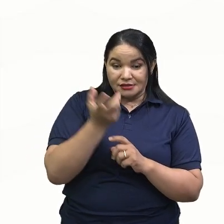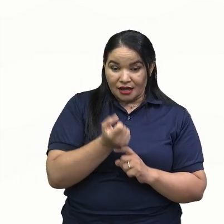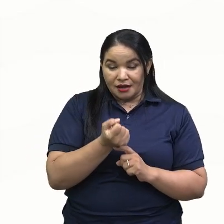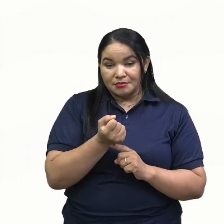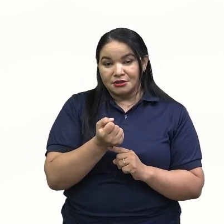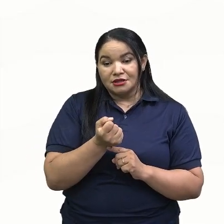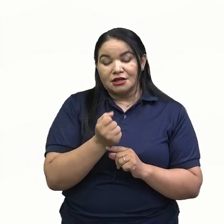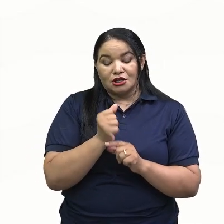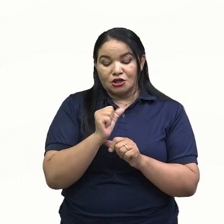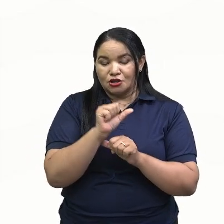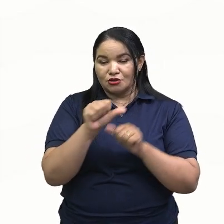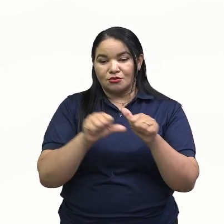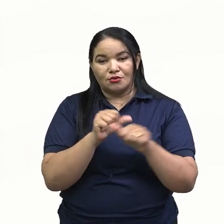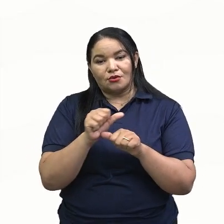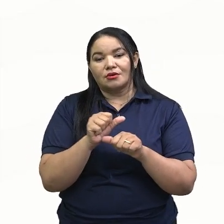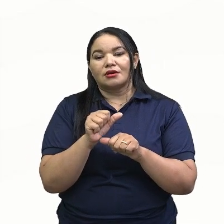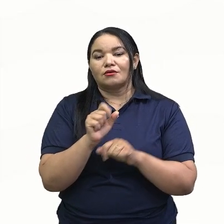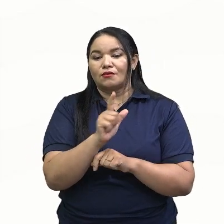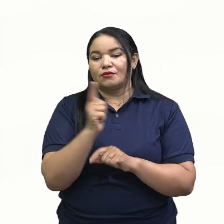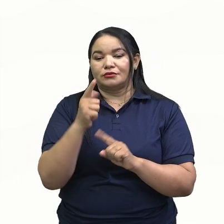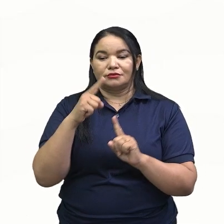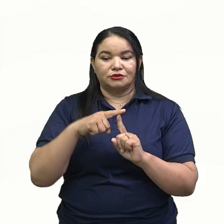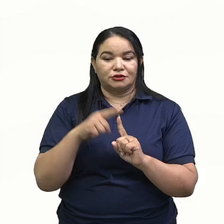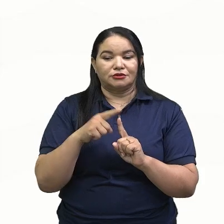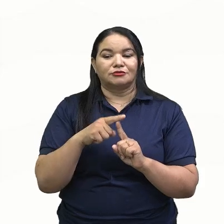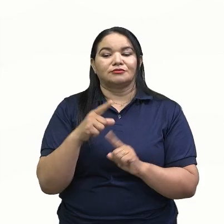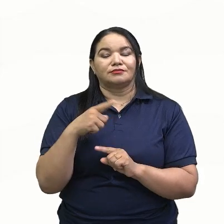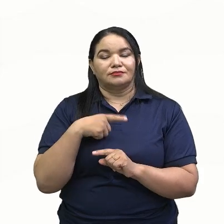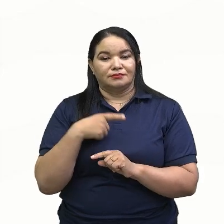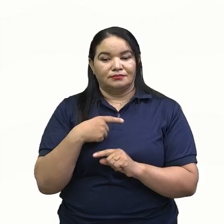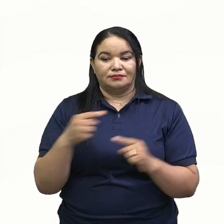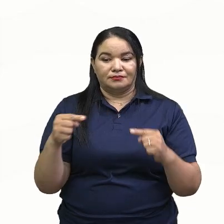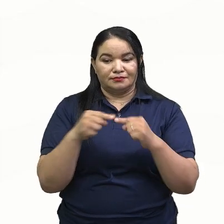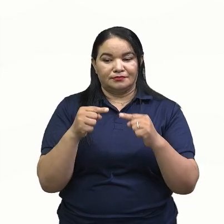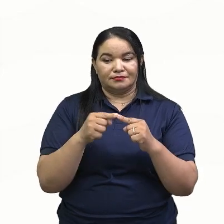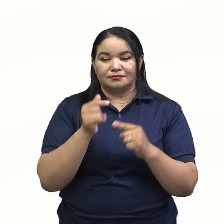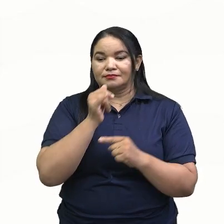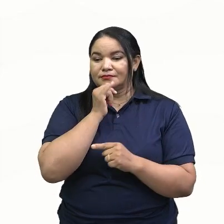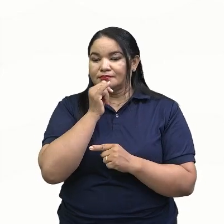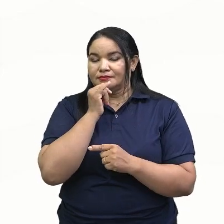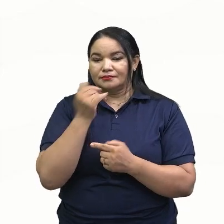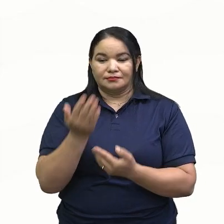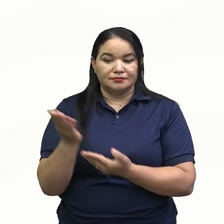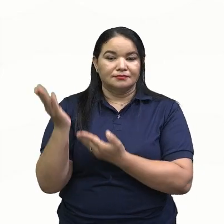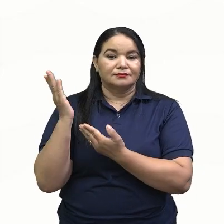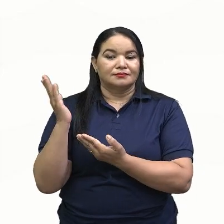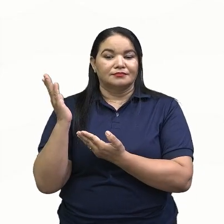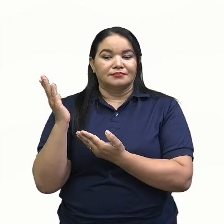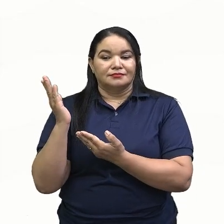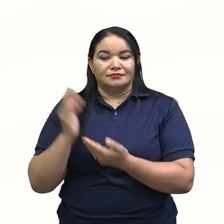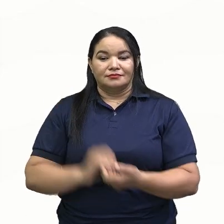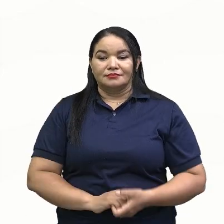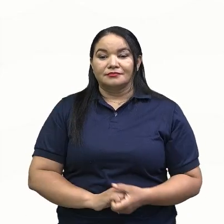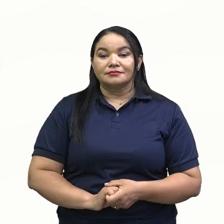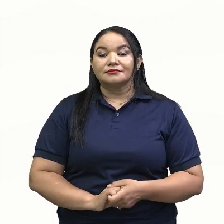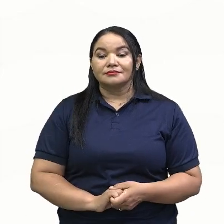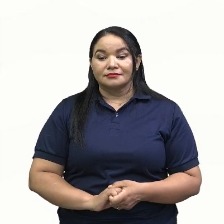do movimento. Por isso que temos aqui estes exemplos para